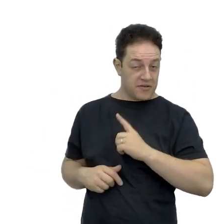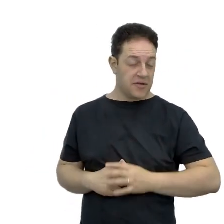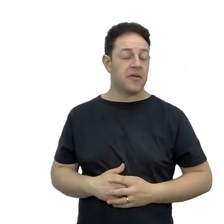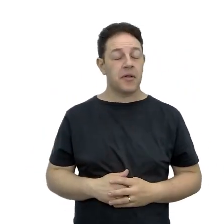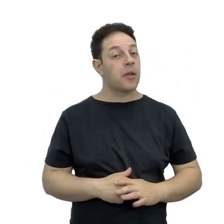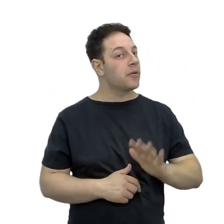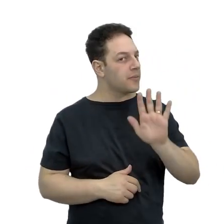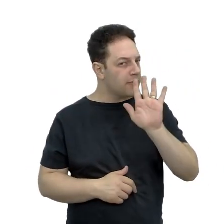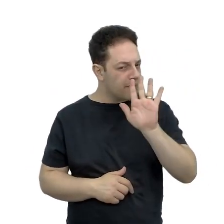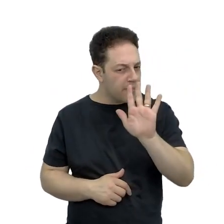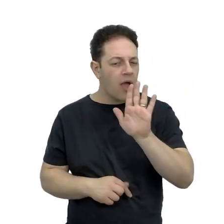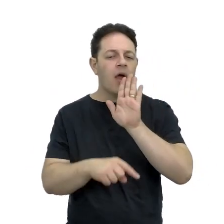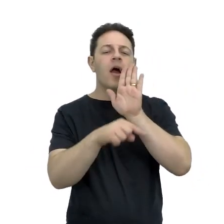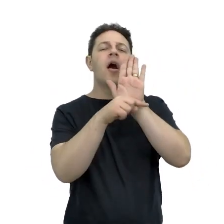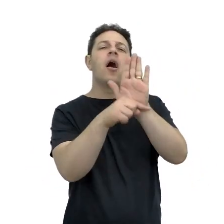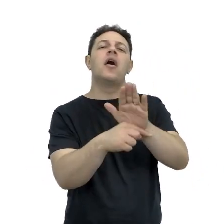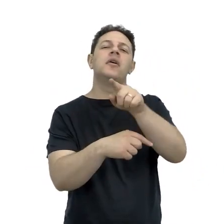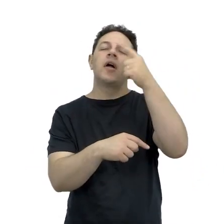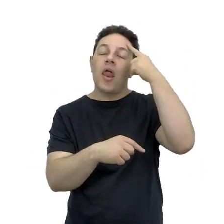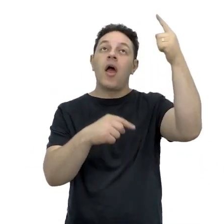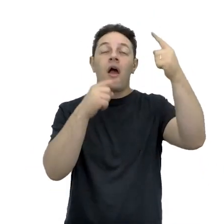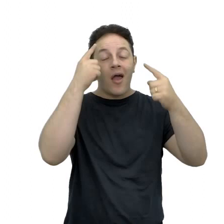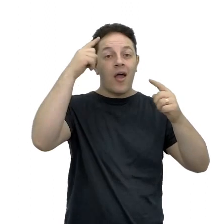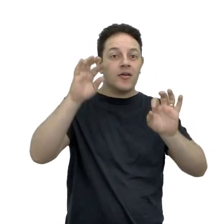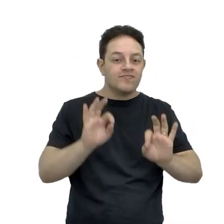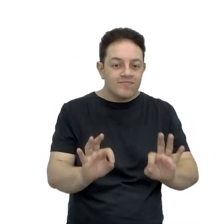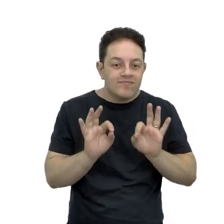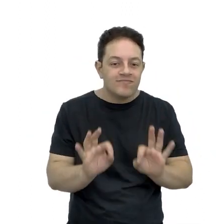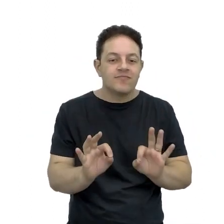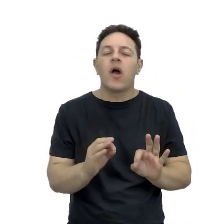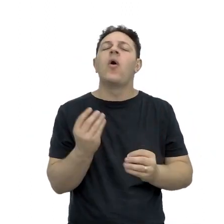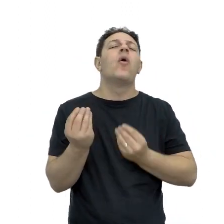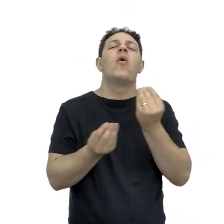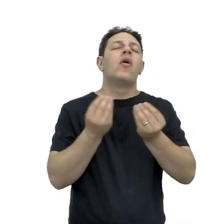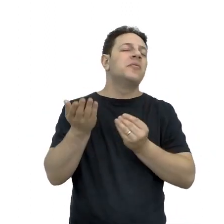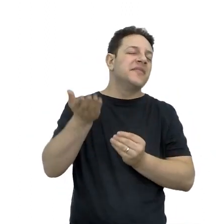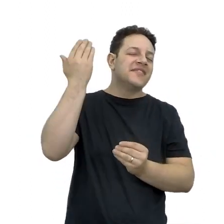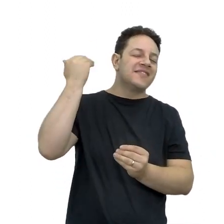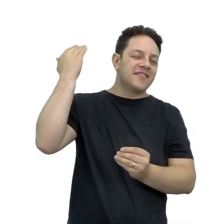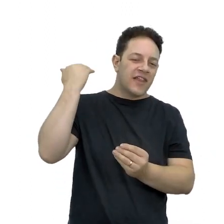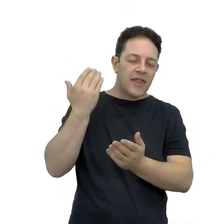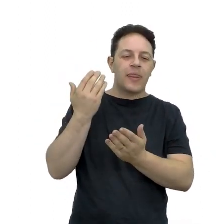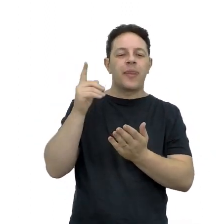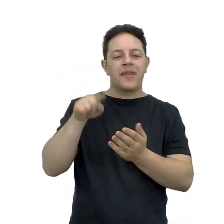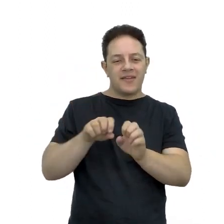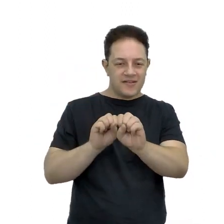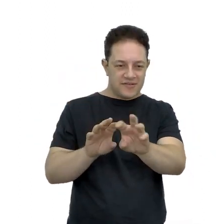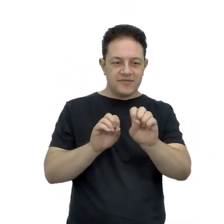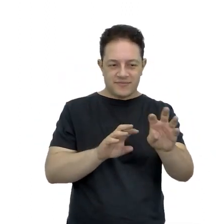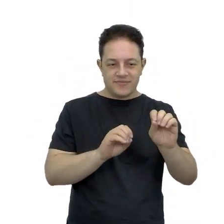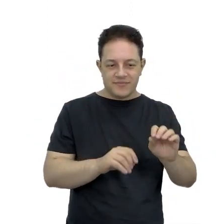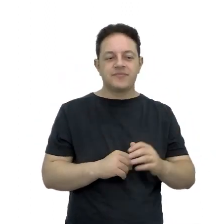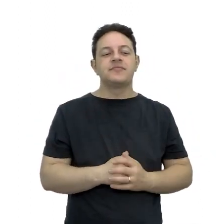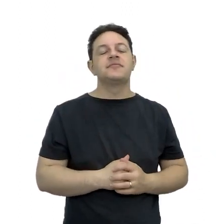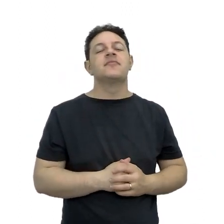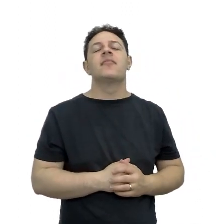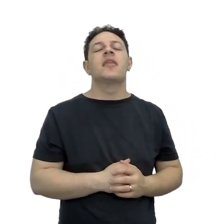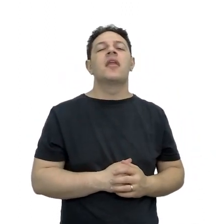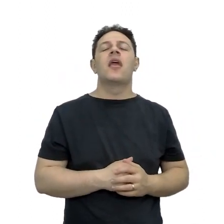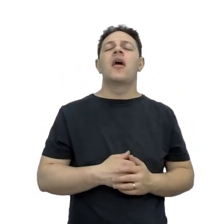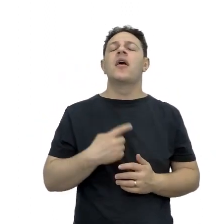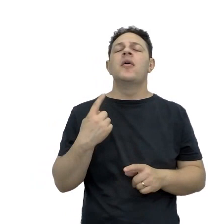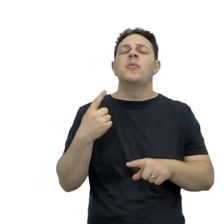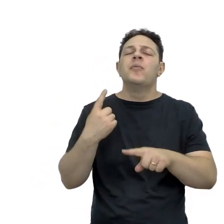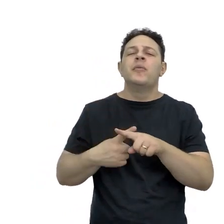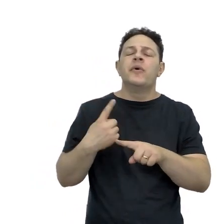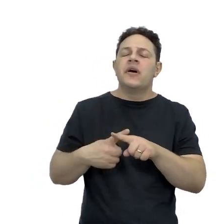Mas, para relembrar também o que foi falado lá na formação de etapa, por que a gente